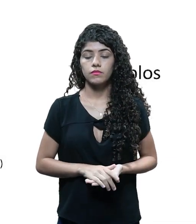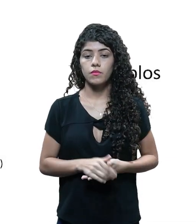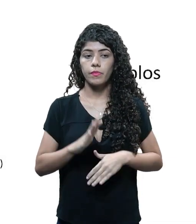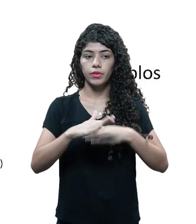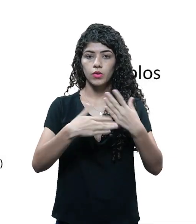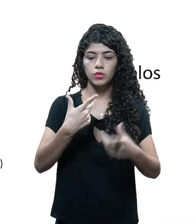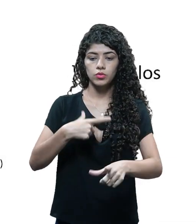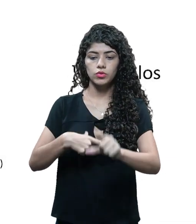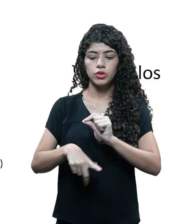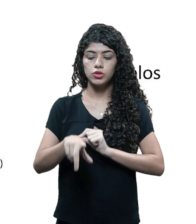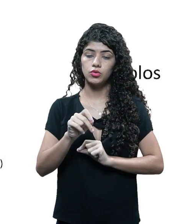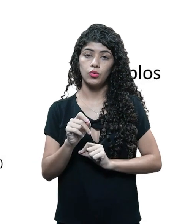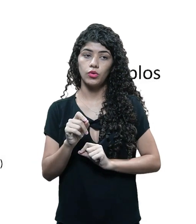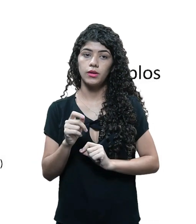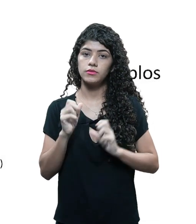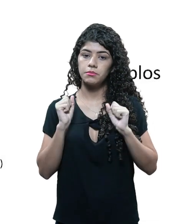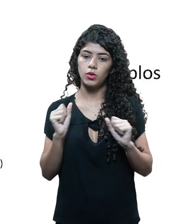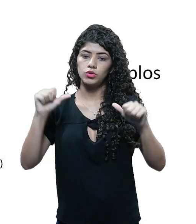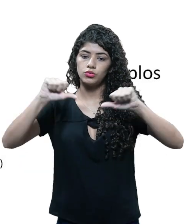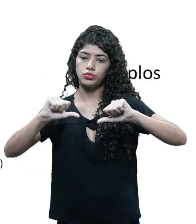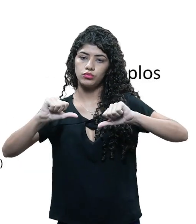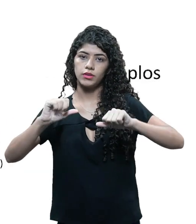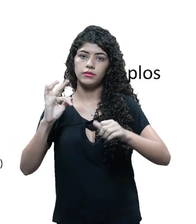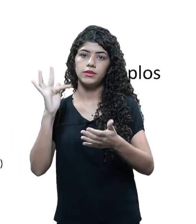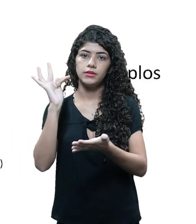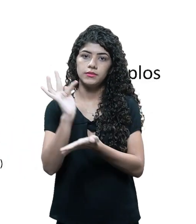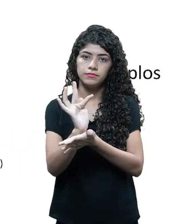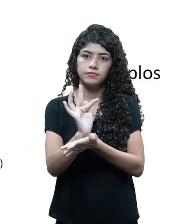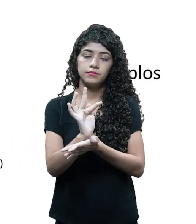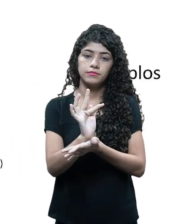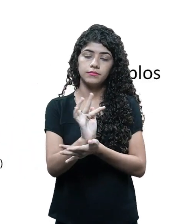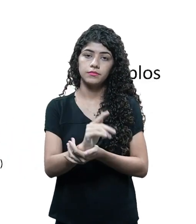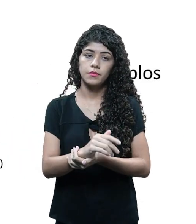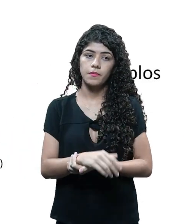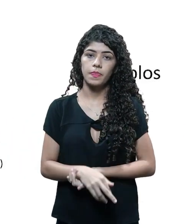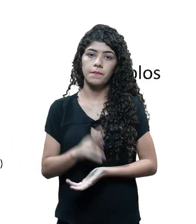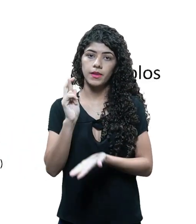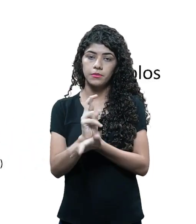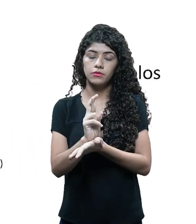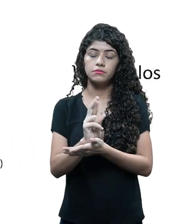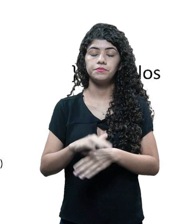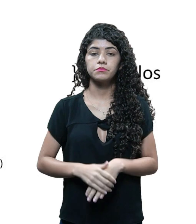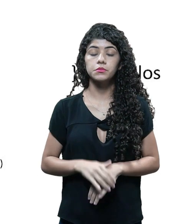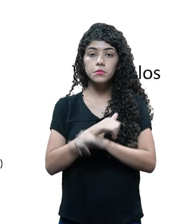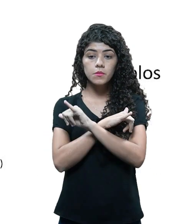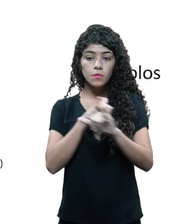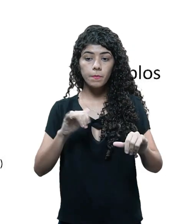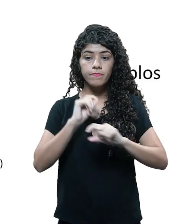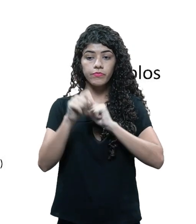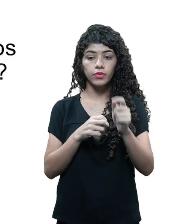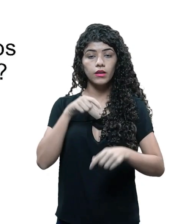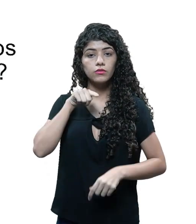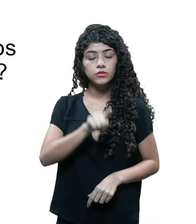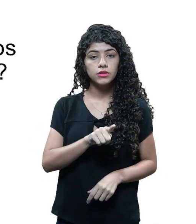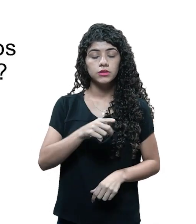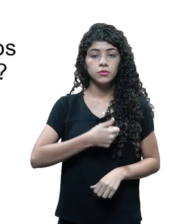processos seletivos aí de roteiro se não estiver legal. Então, um aviso importante que eu queria dar é que, para você